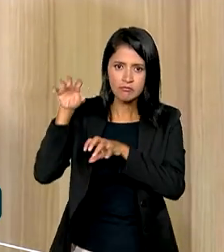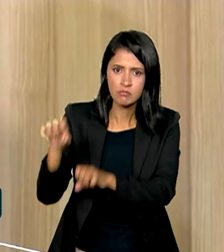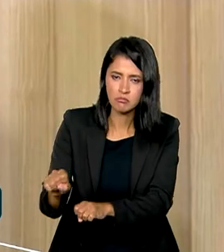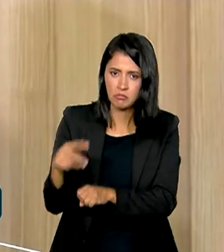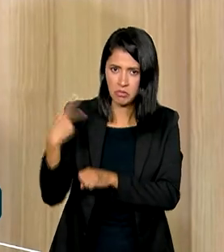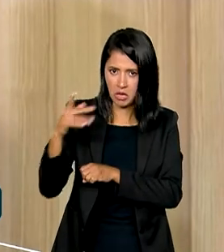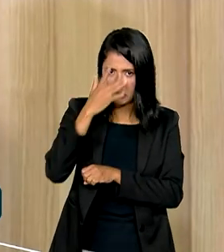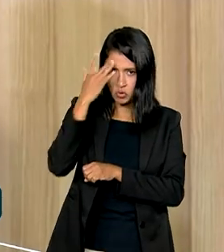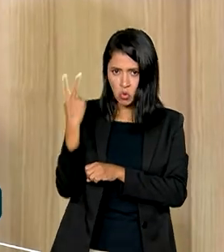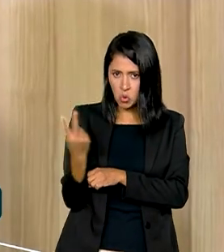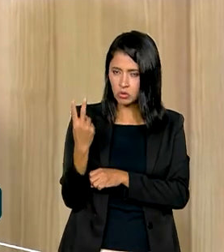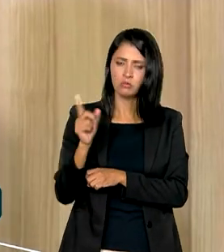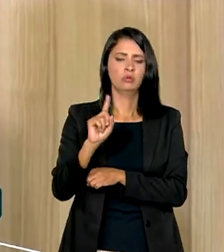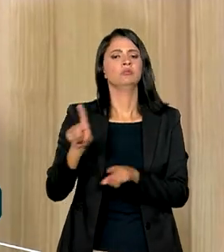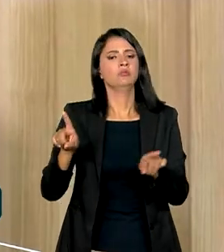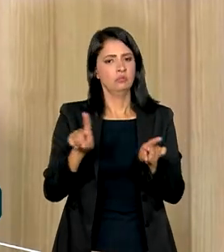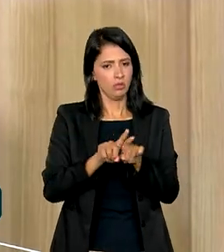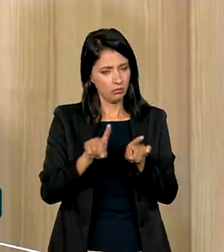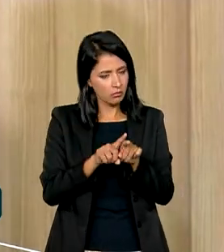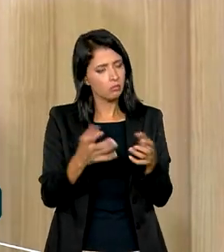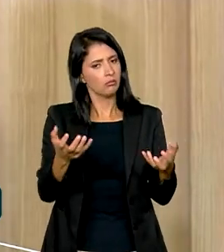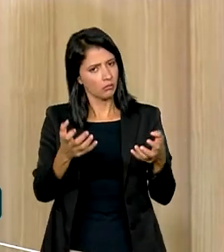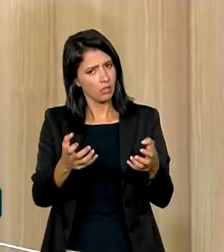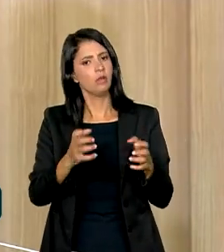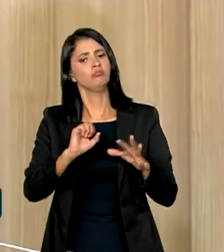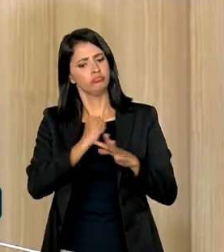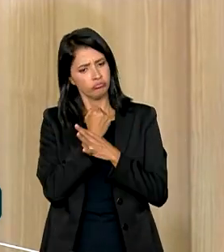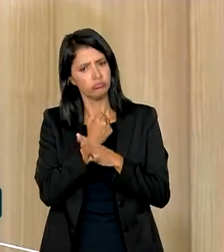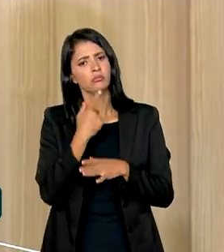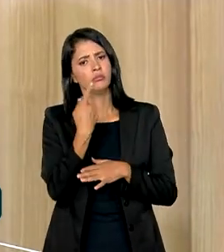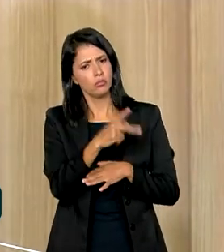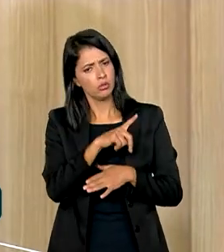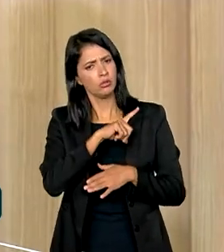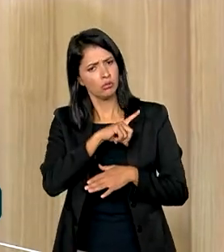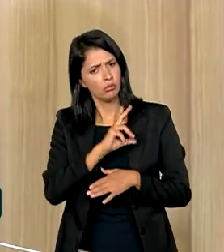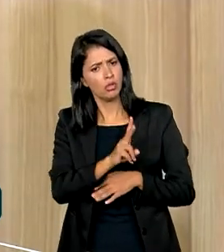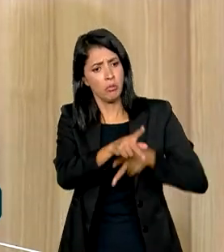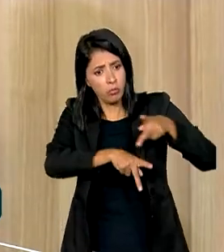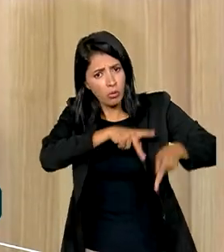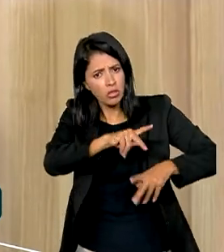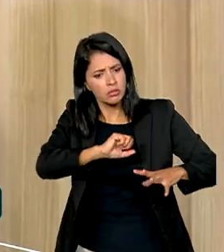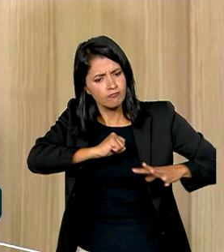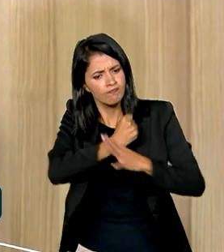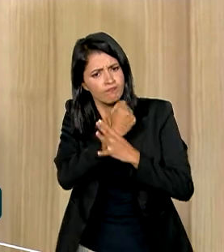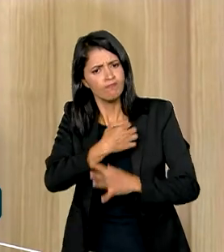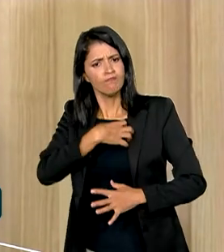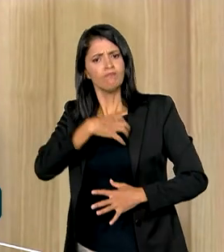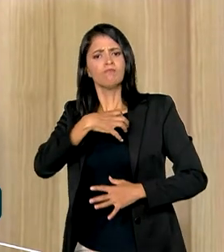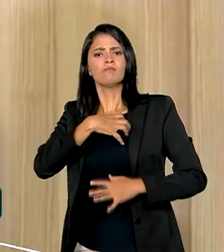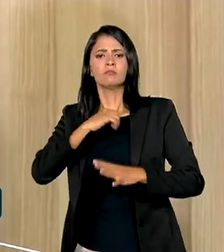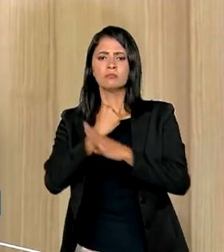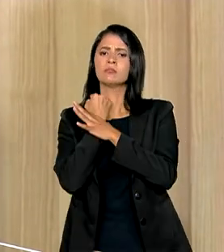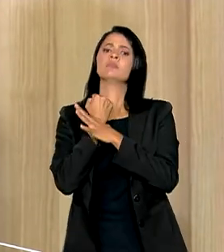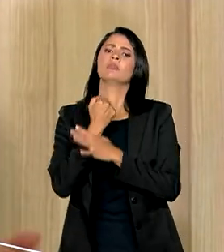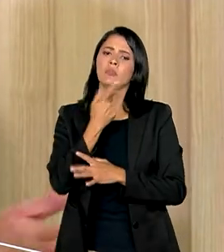dos fugitivos, mas também nós queremos garantir que a segurança da população